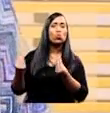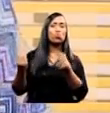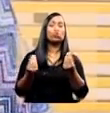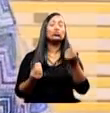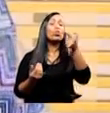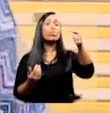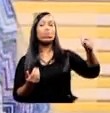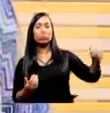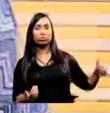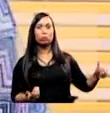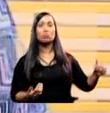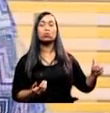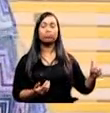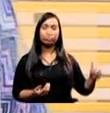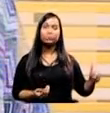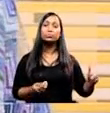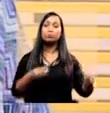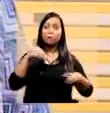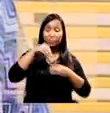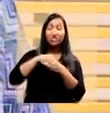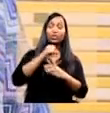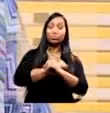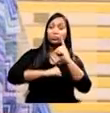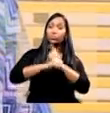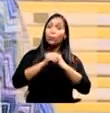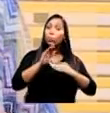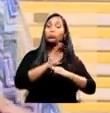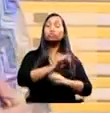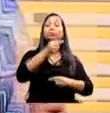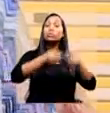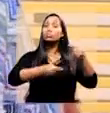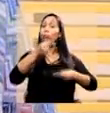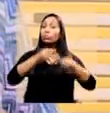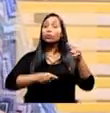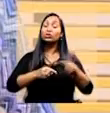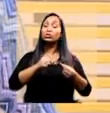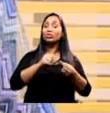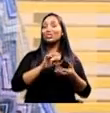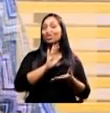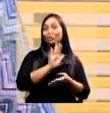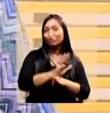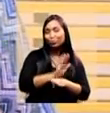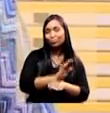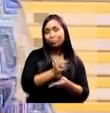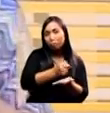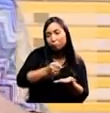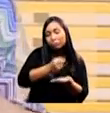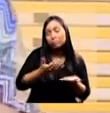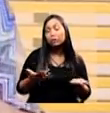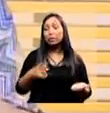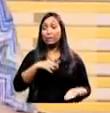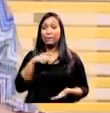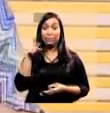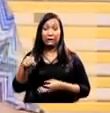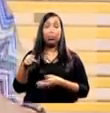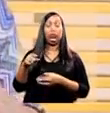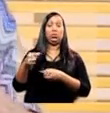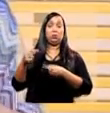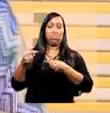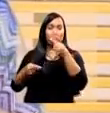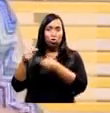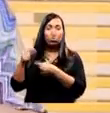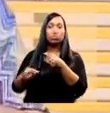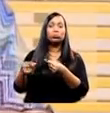tão grande quanto as outras que estão na assistência social, que são políticas de atenção básica. Lá nós temos políticas